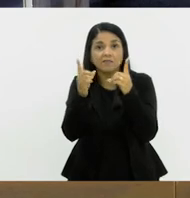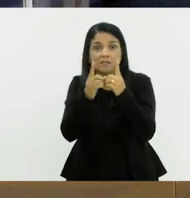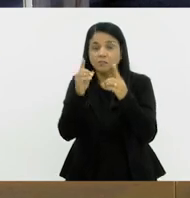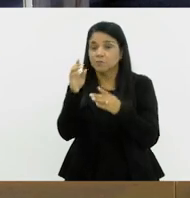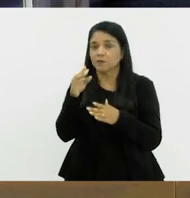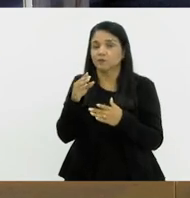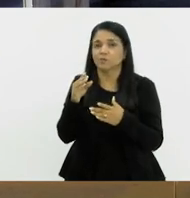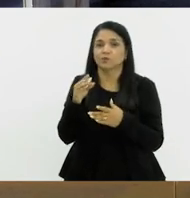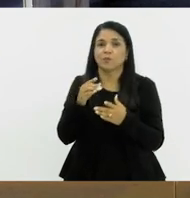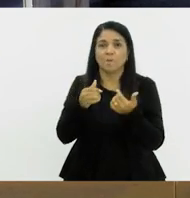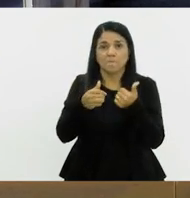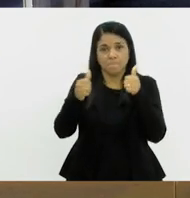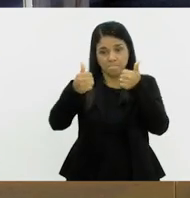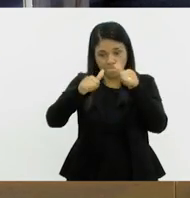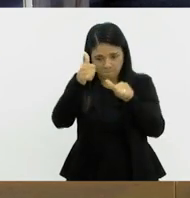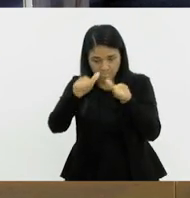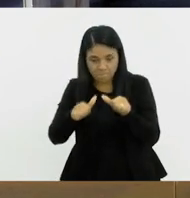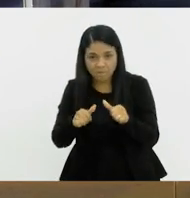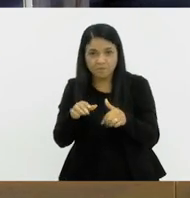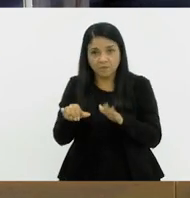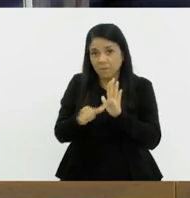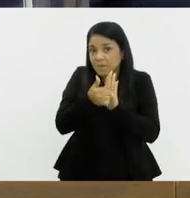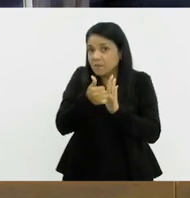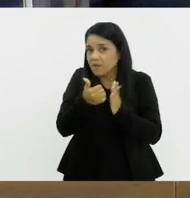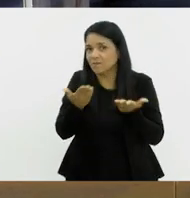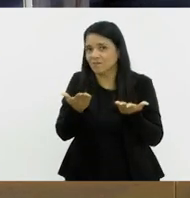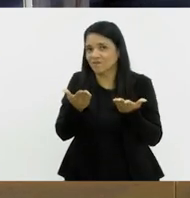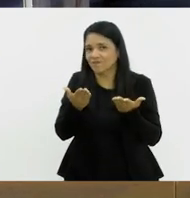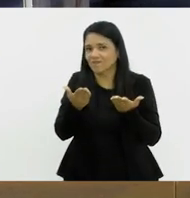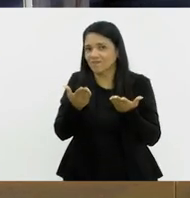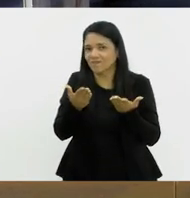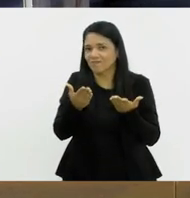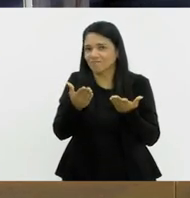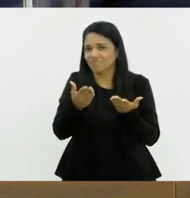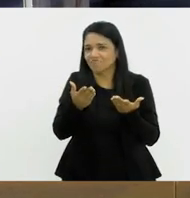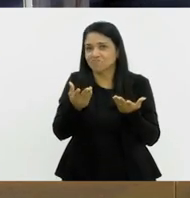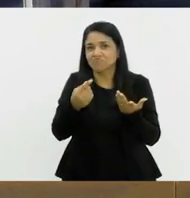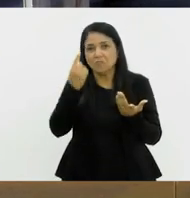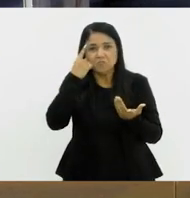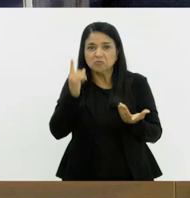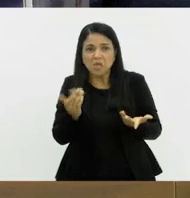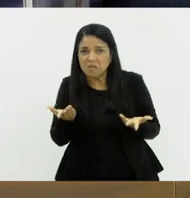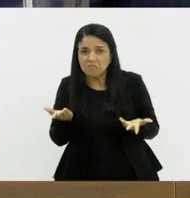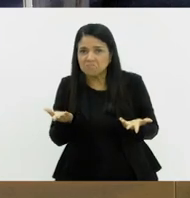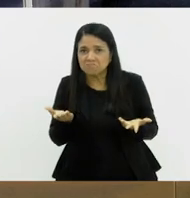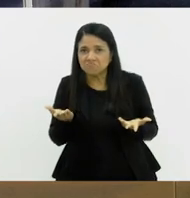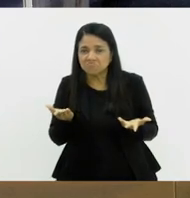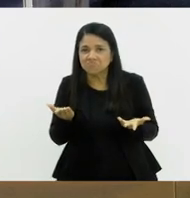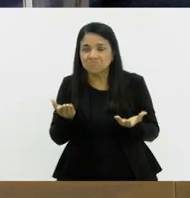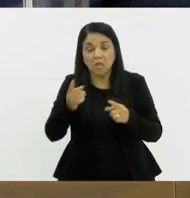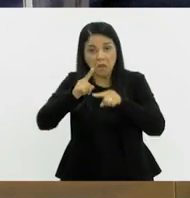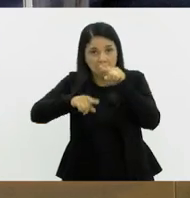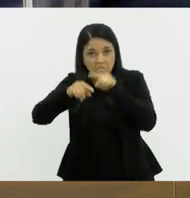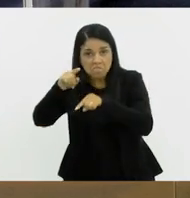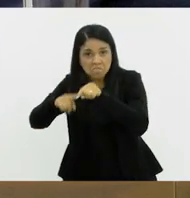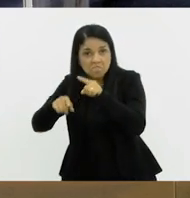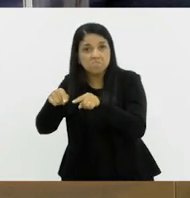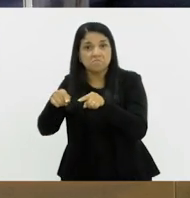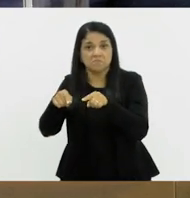da engenharia hospitalar? Por que eu transferi isso para a SEAP? Não, eu também não sei. Já, e é um equipamento que vai ser